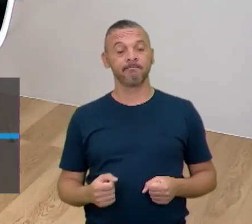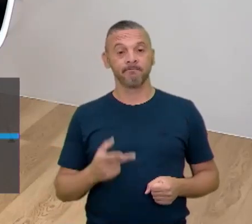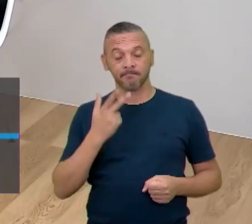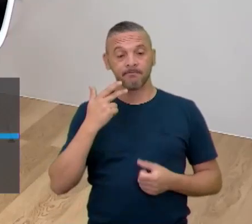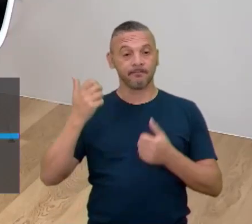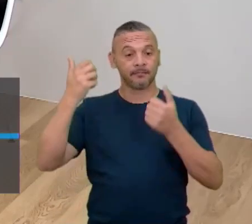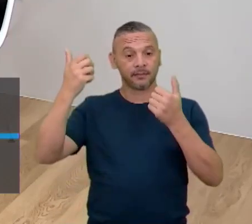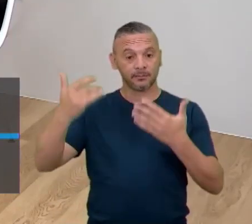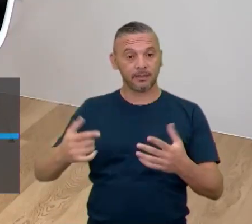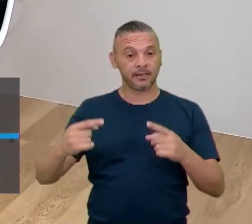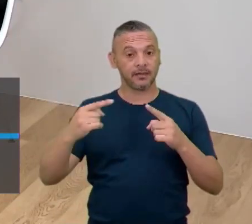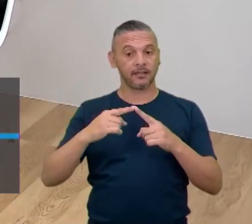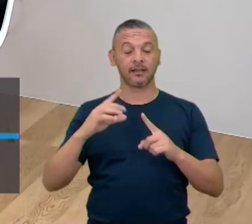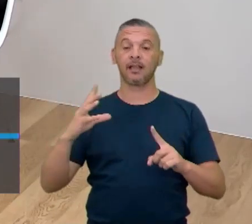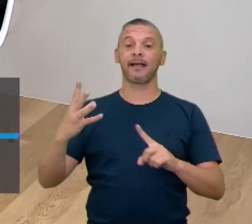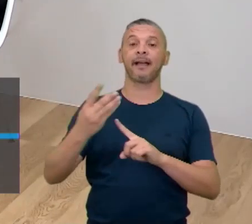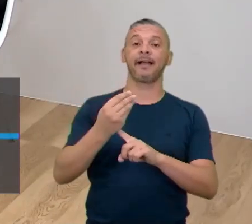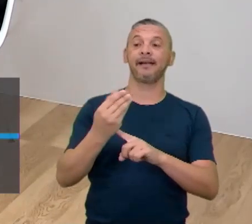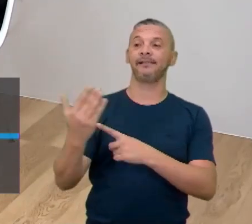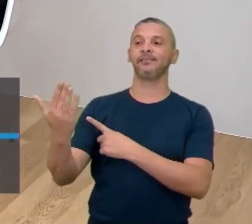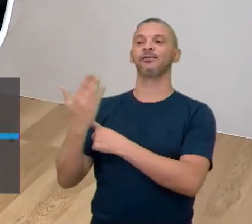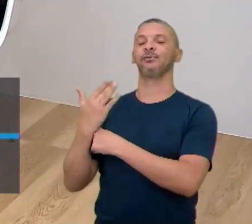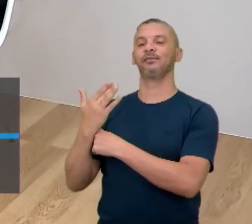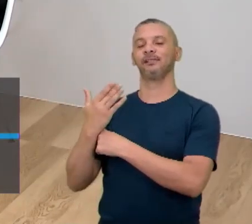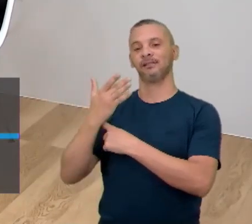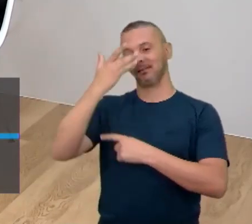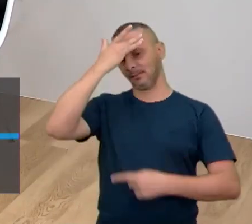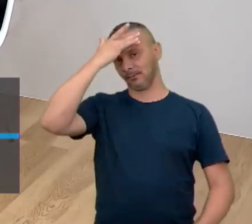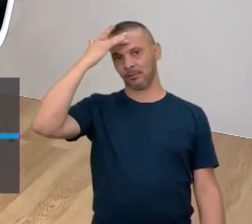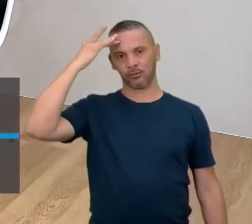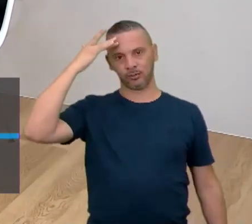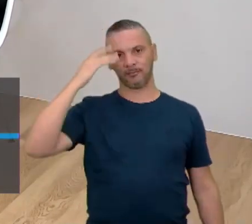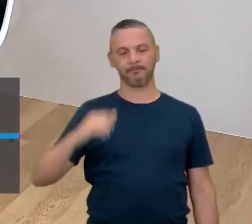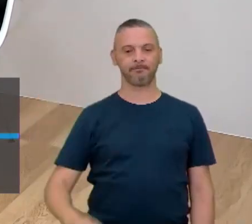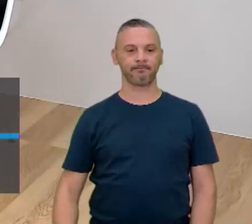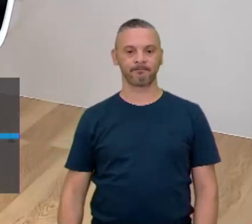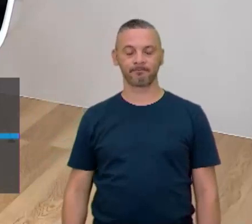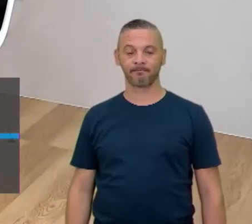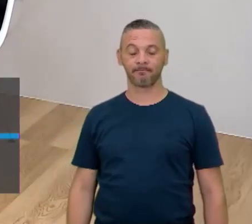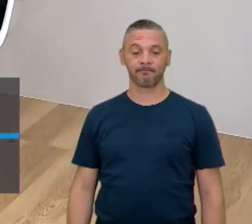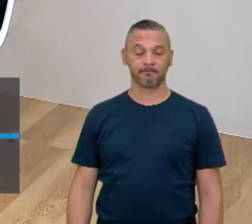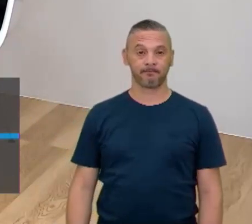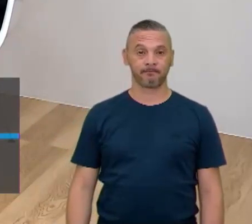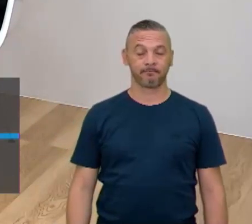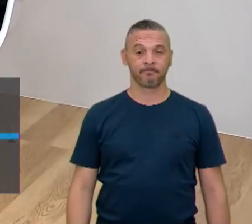tem tudo a ver. A arte salva. A arte salva. A arte salva. Olha lá.